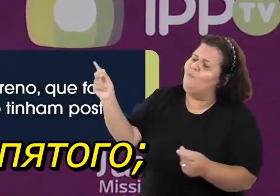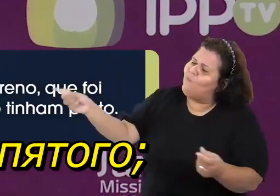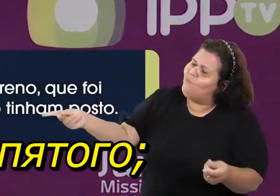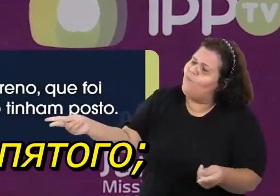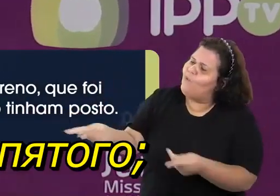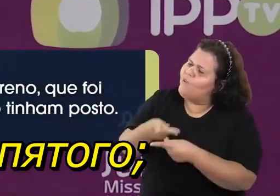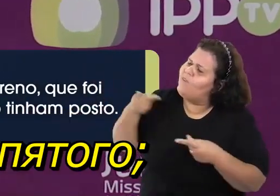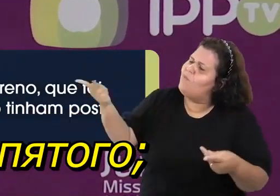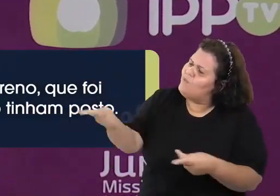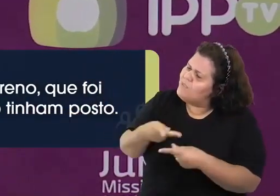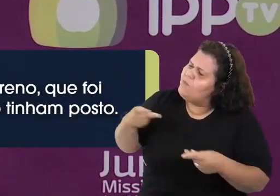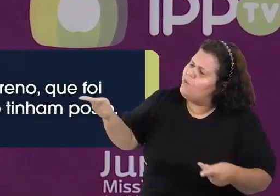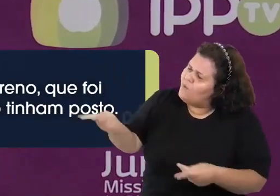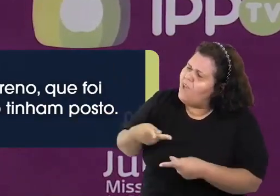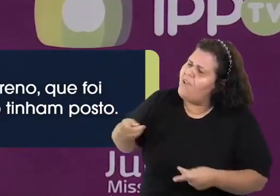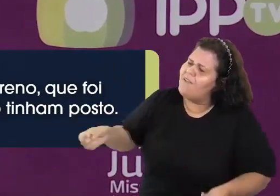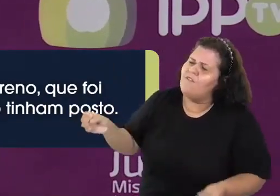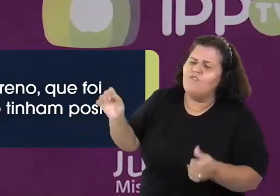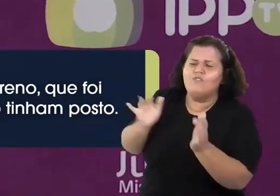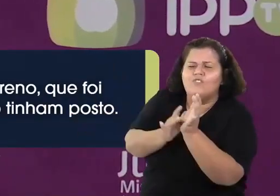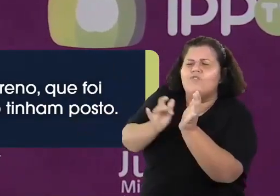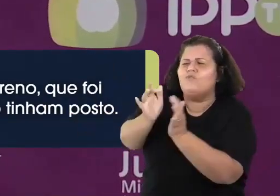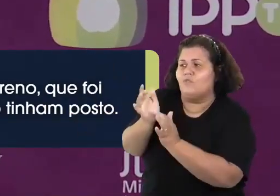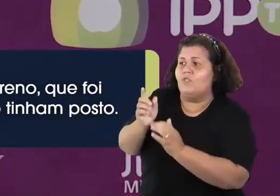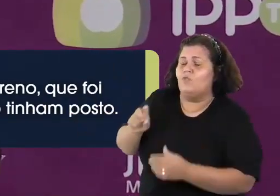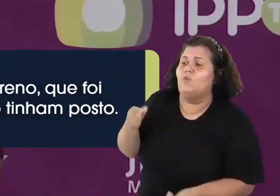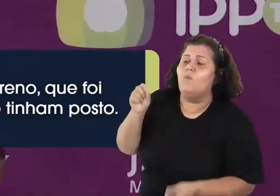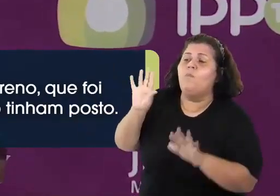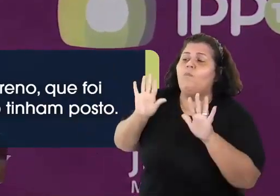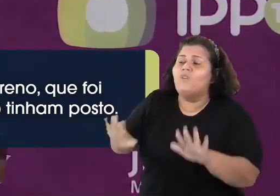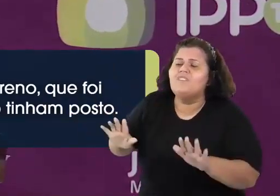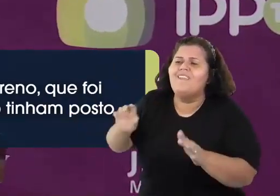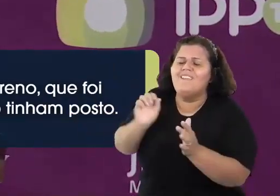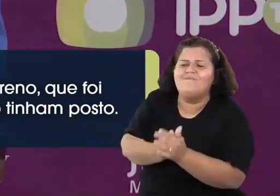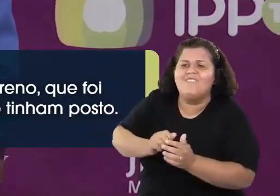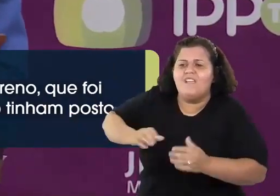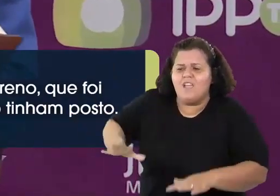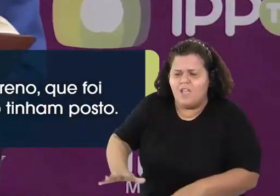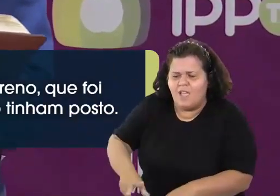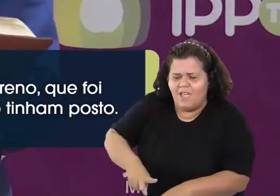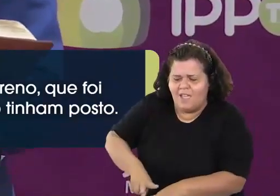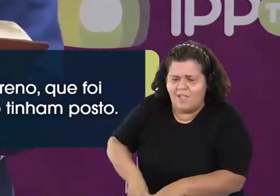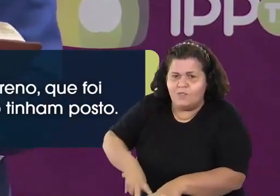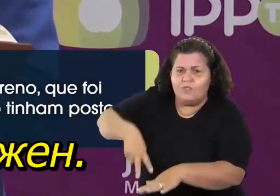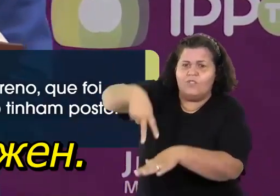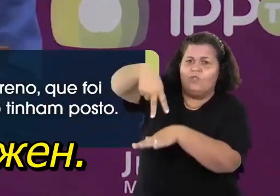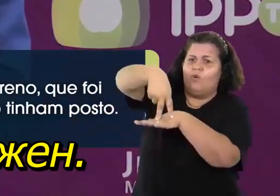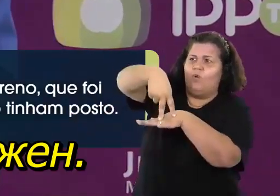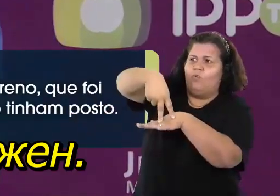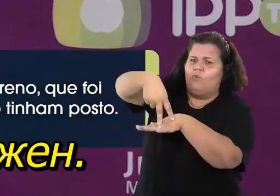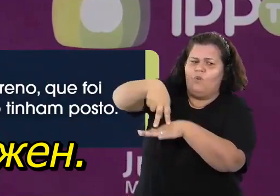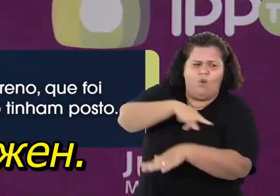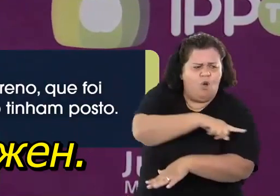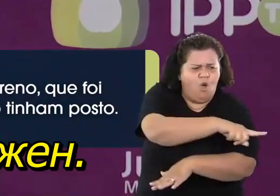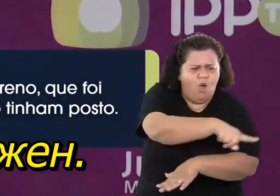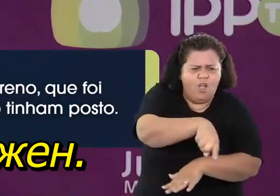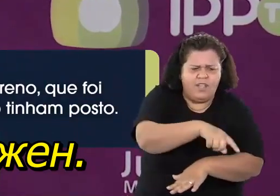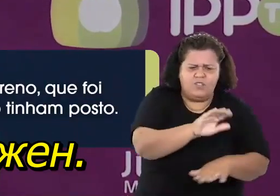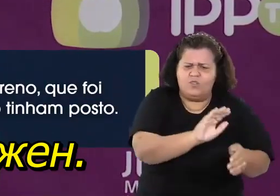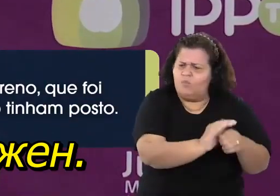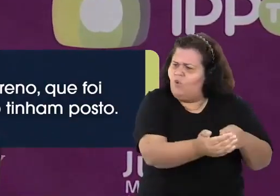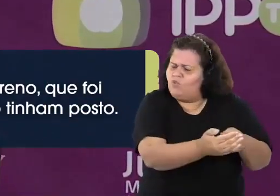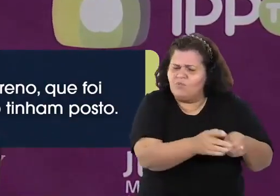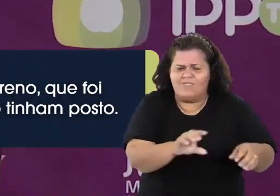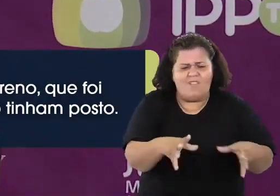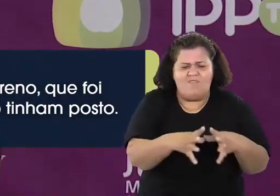foi crucificado. Ele ressuscitou, não está mais aqui. Vede o lugar onde o tinham